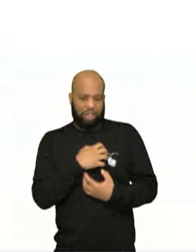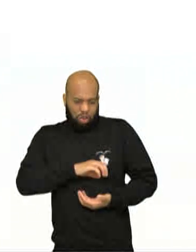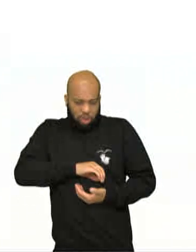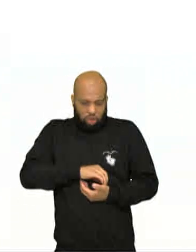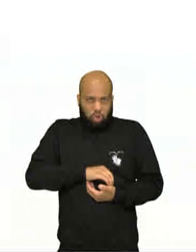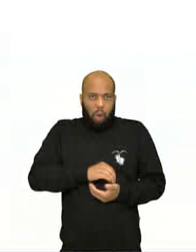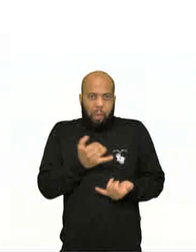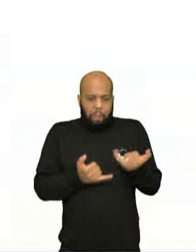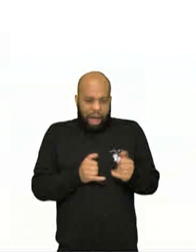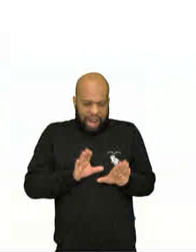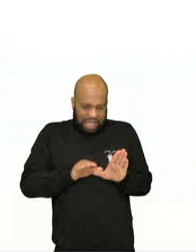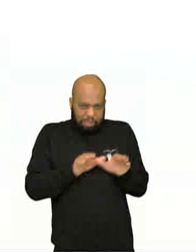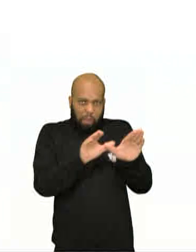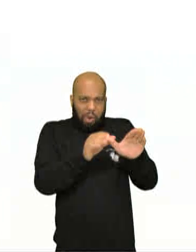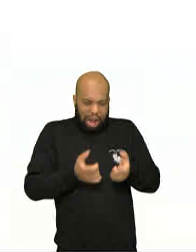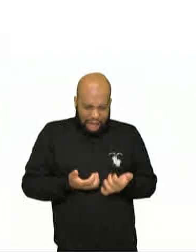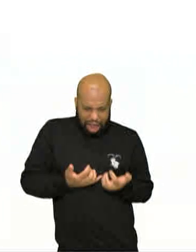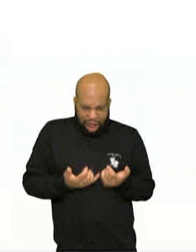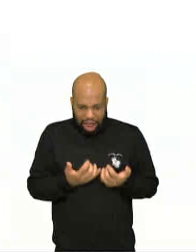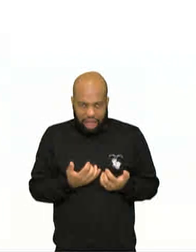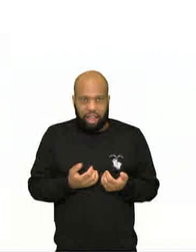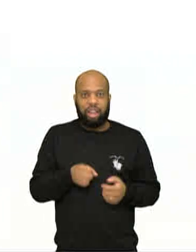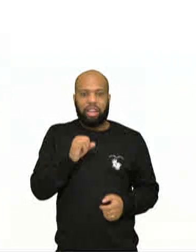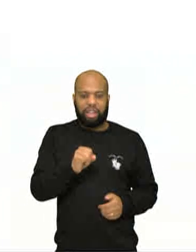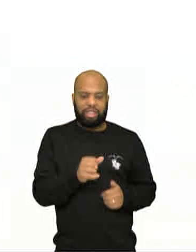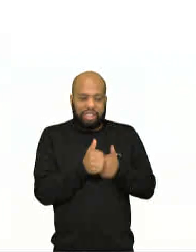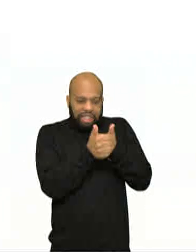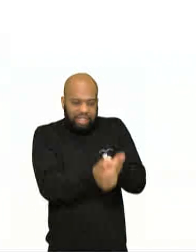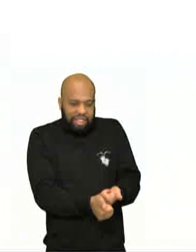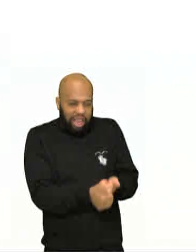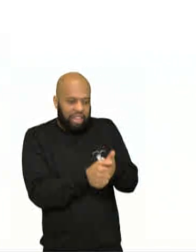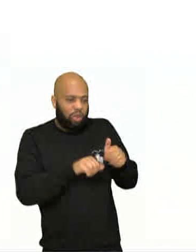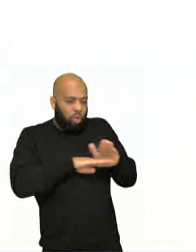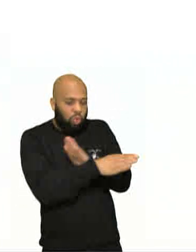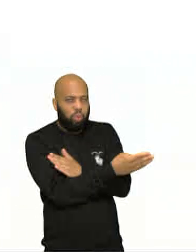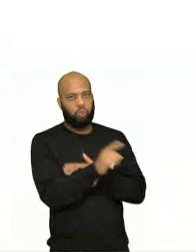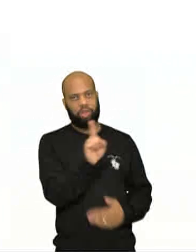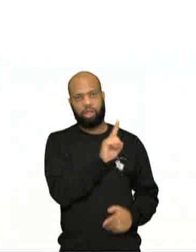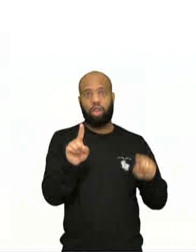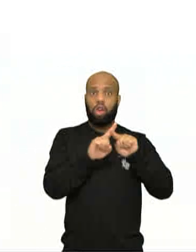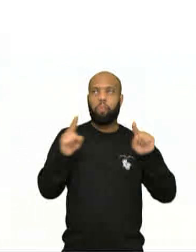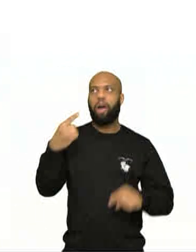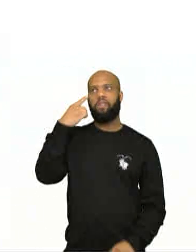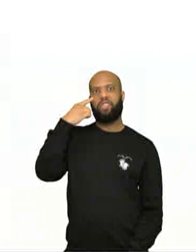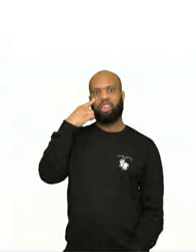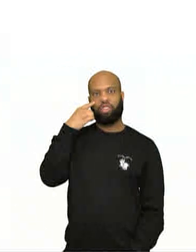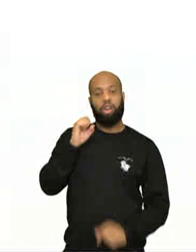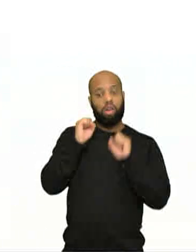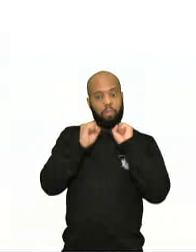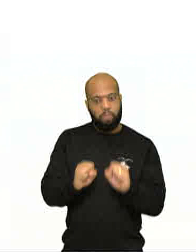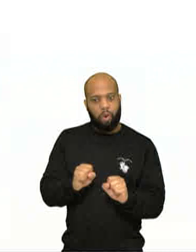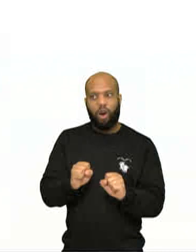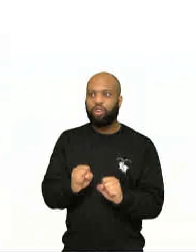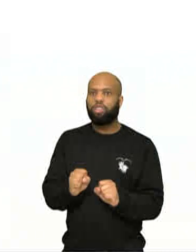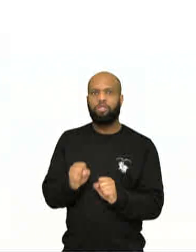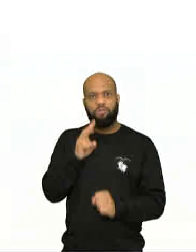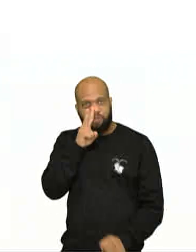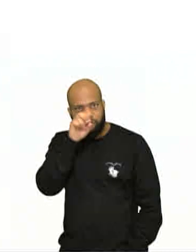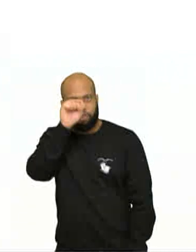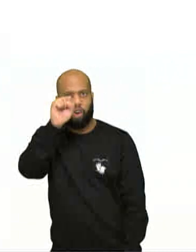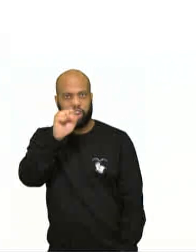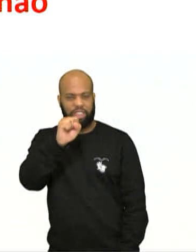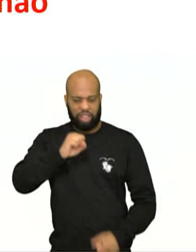quando não seguimos os passos habituais, mas pense no superpoder que pode se transformar